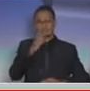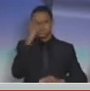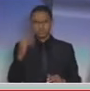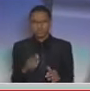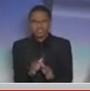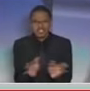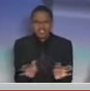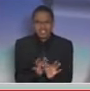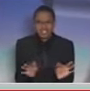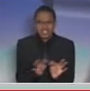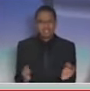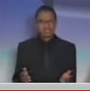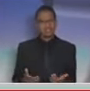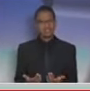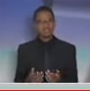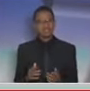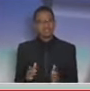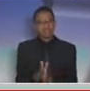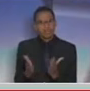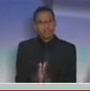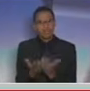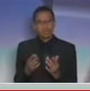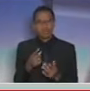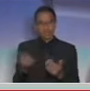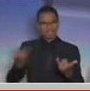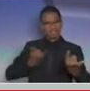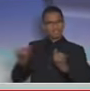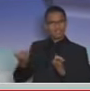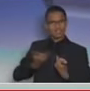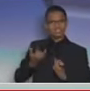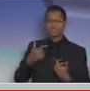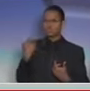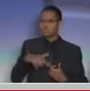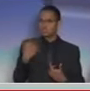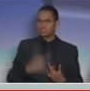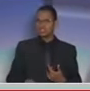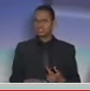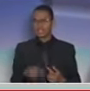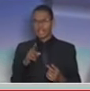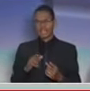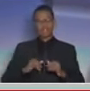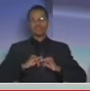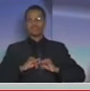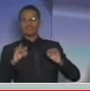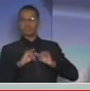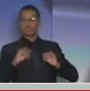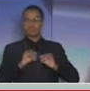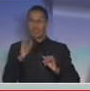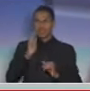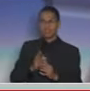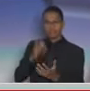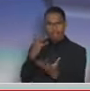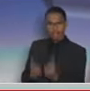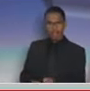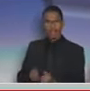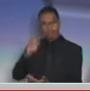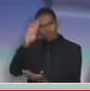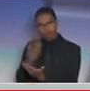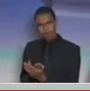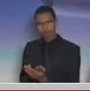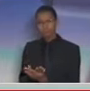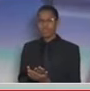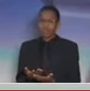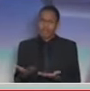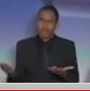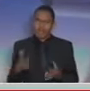mais necessitados, que não tinham tanta informação, foram vítimas do seu marketing eleitoral. Agora,